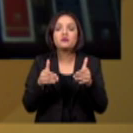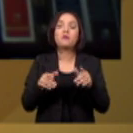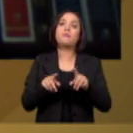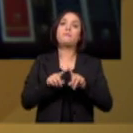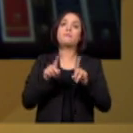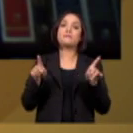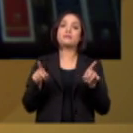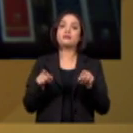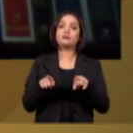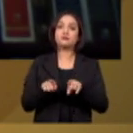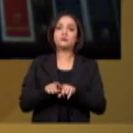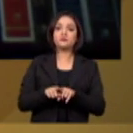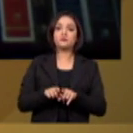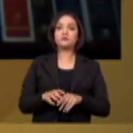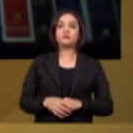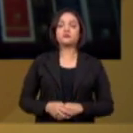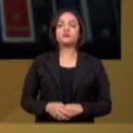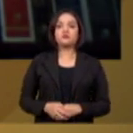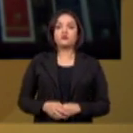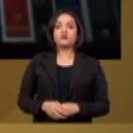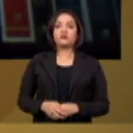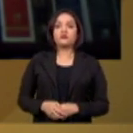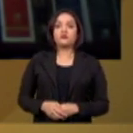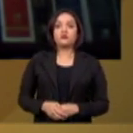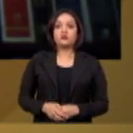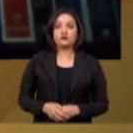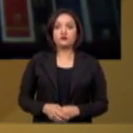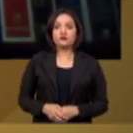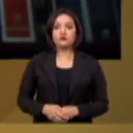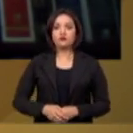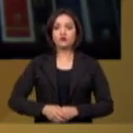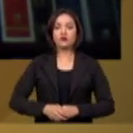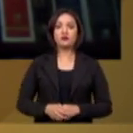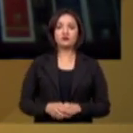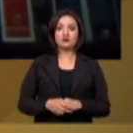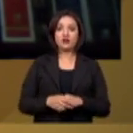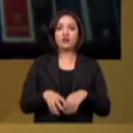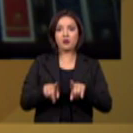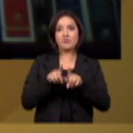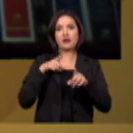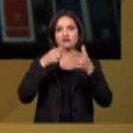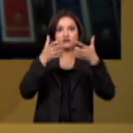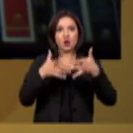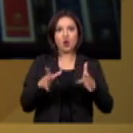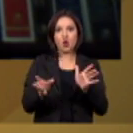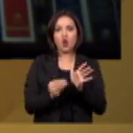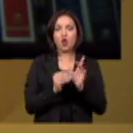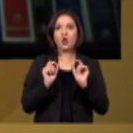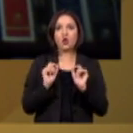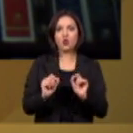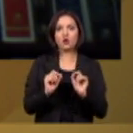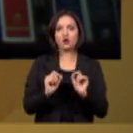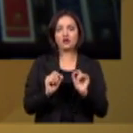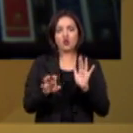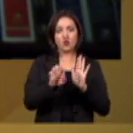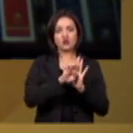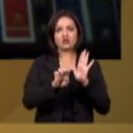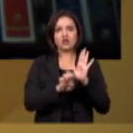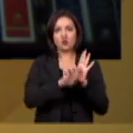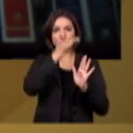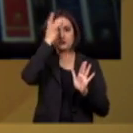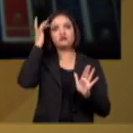tanto o hoje enrugado estatuto do estrangeiro quanto a hora vigente